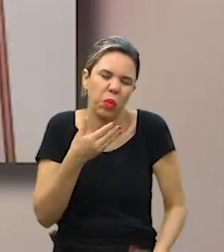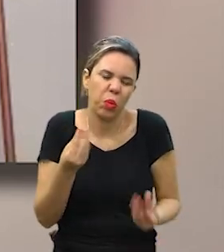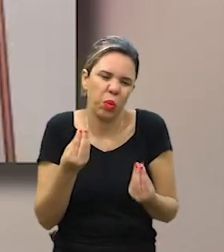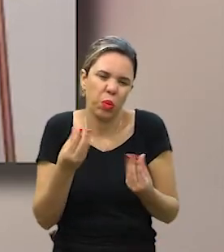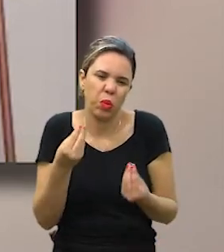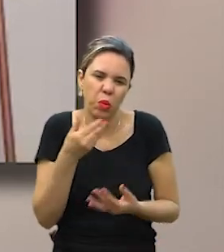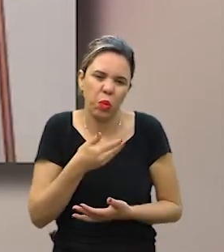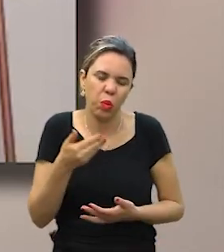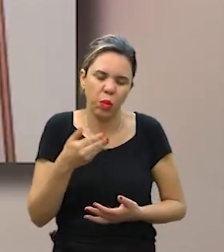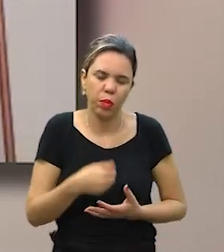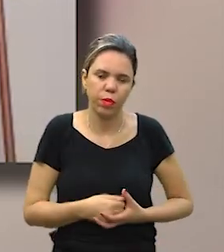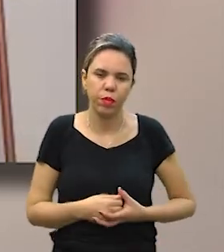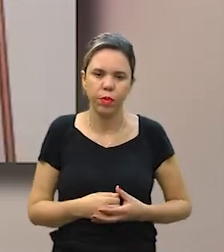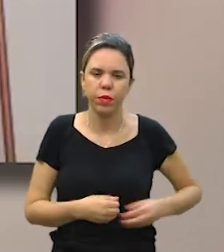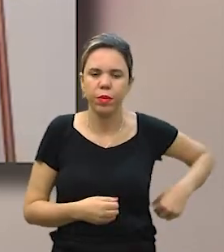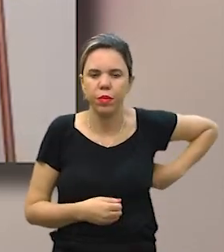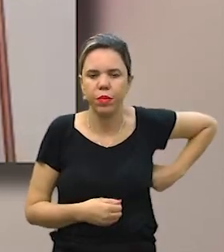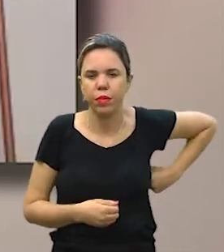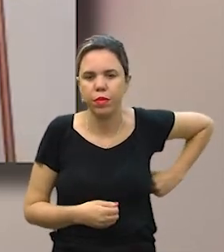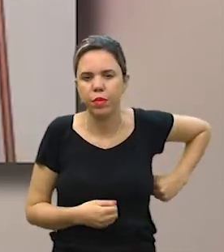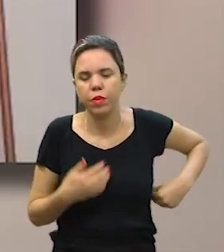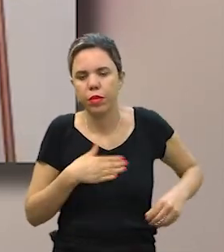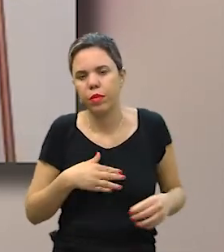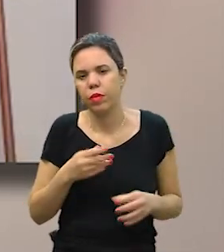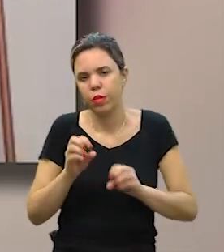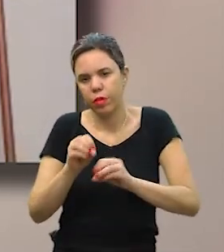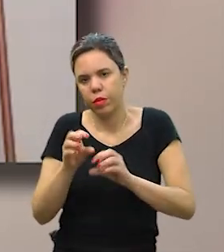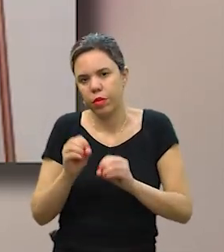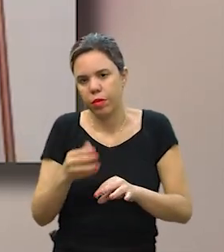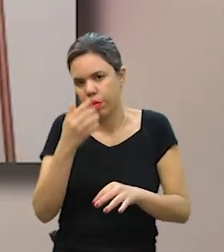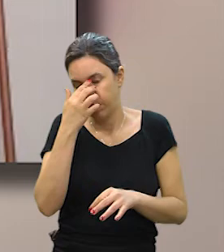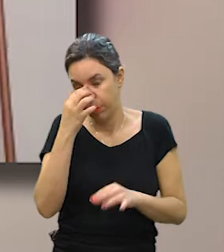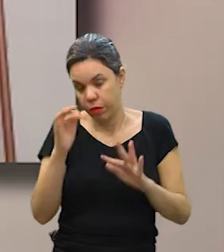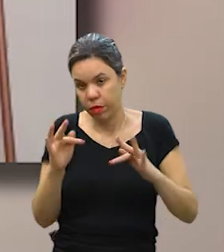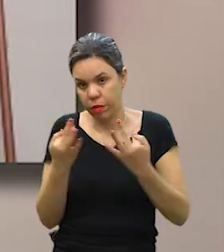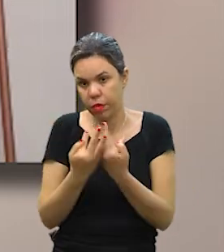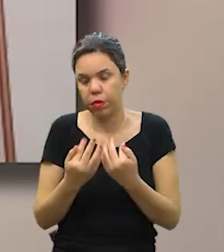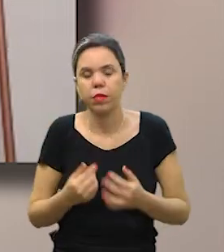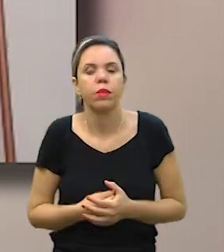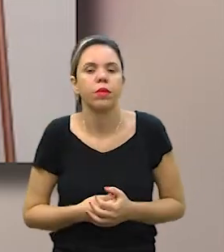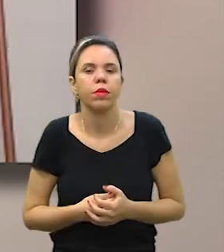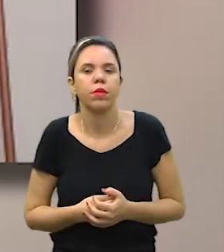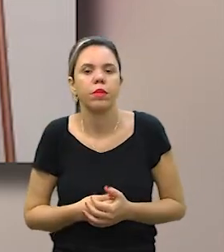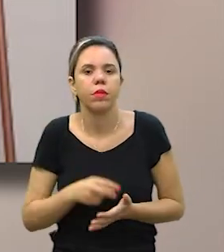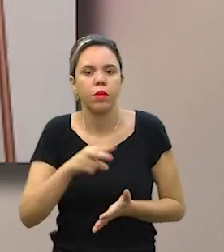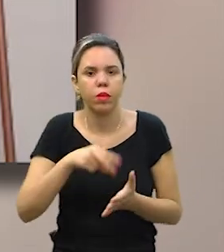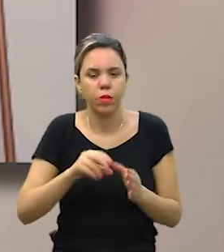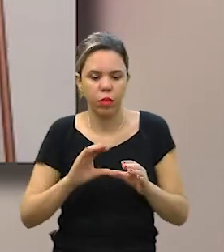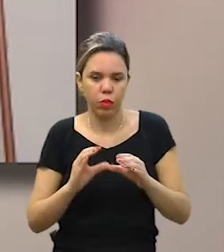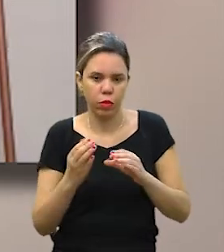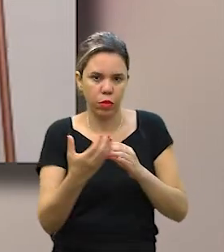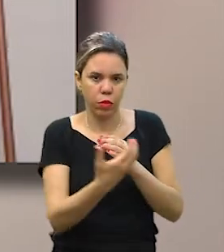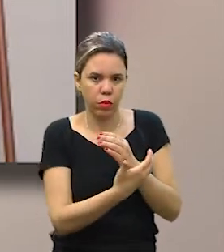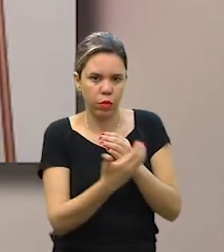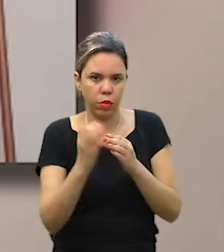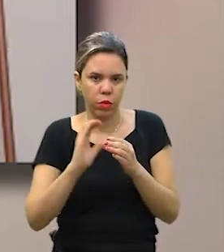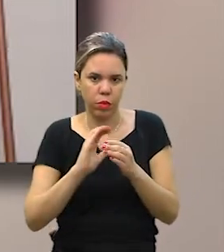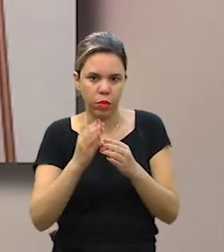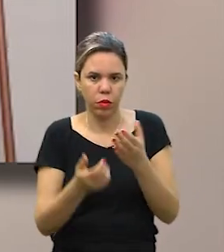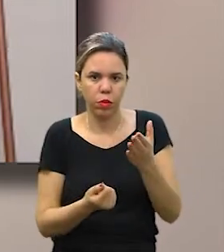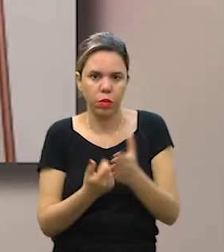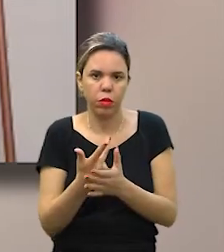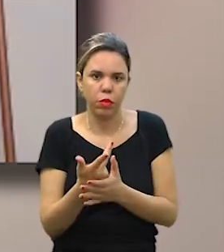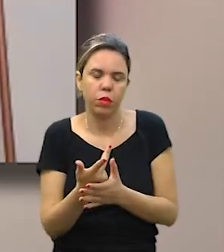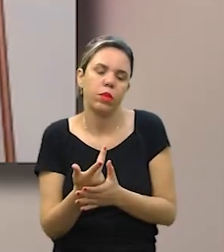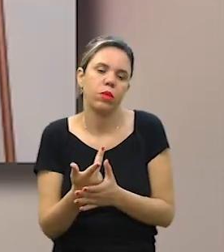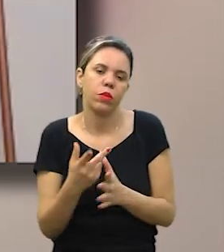Puro açúcar. Então, eu gosto de ensinar os pais a lerem o rótulo daquilo